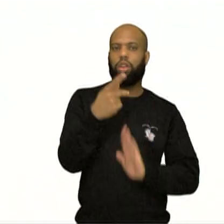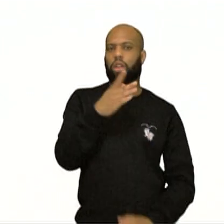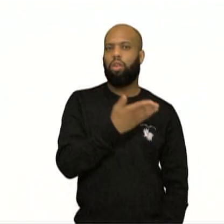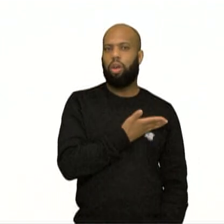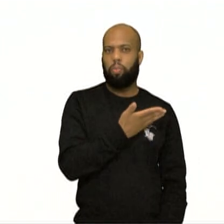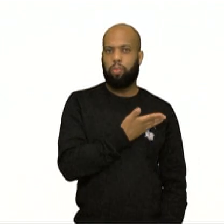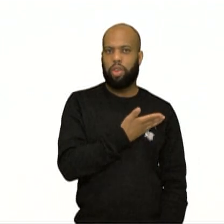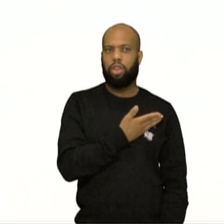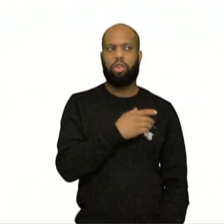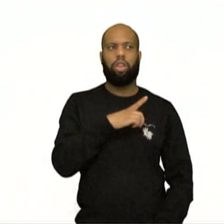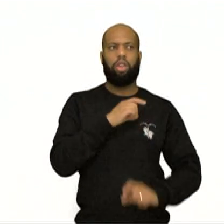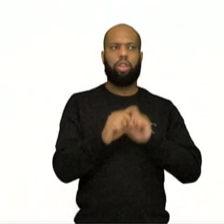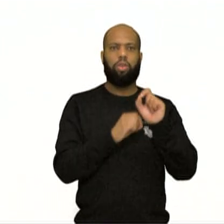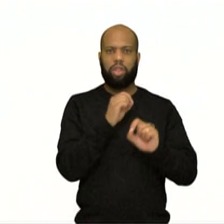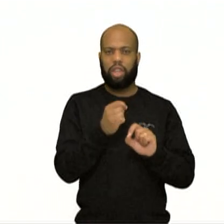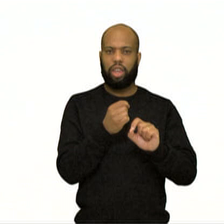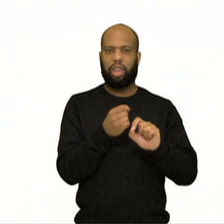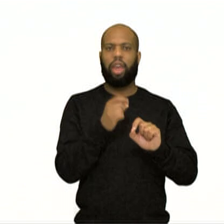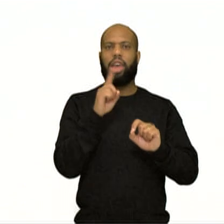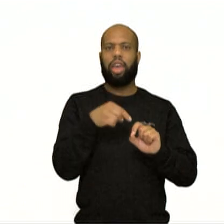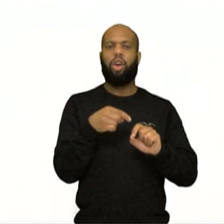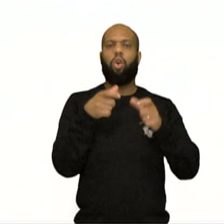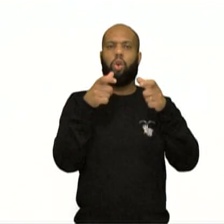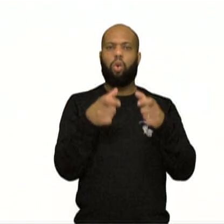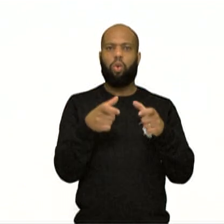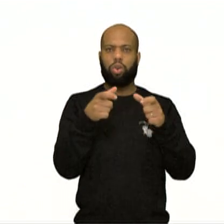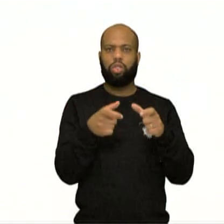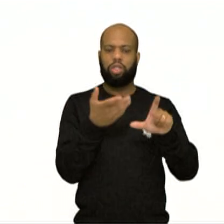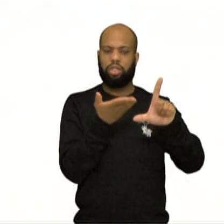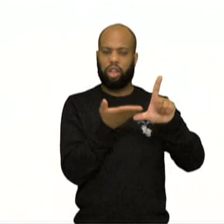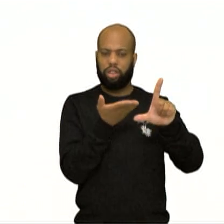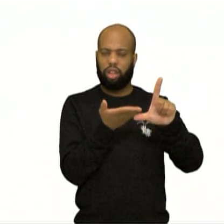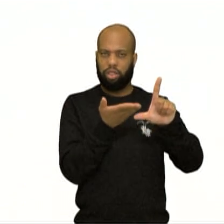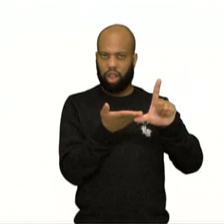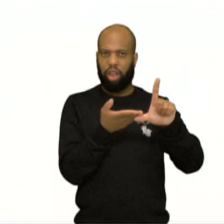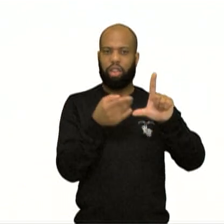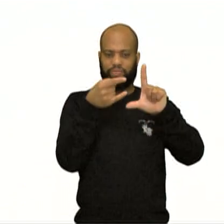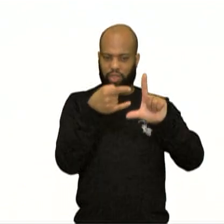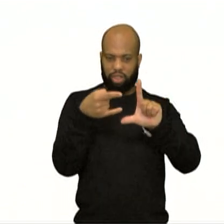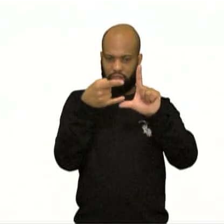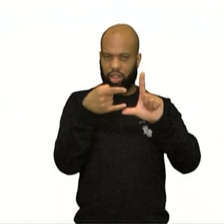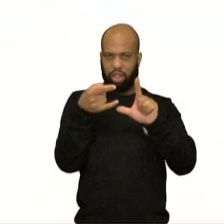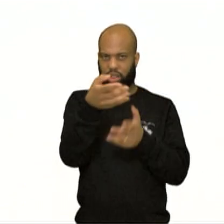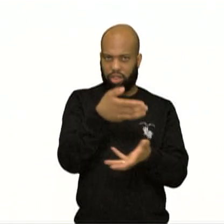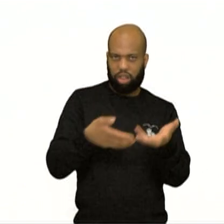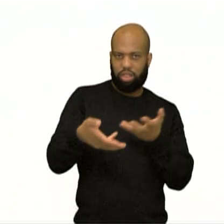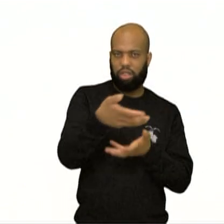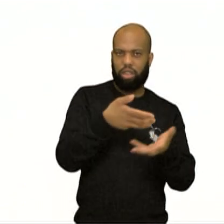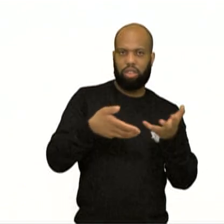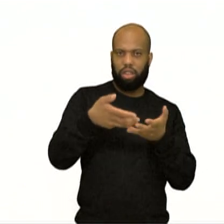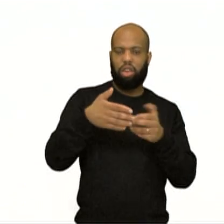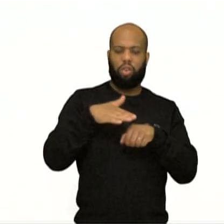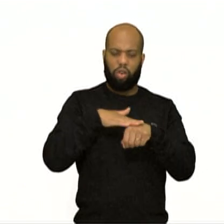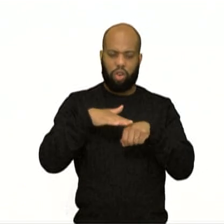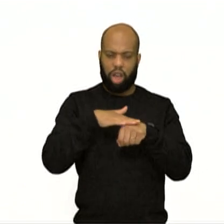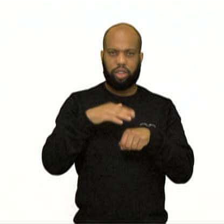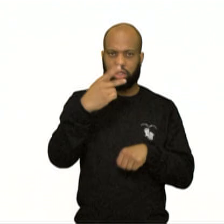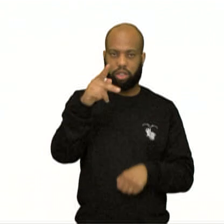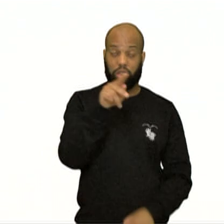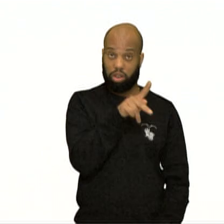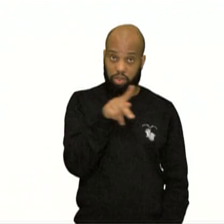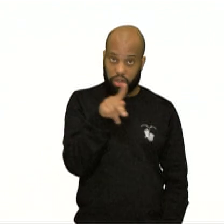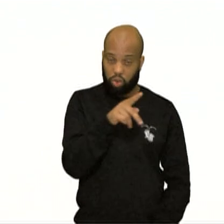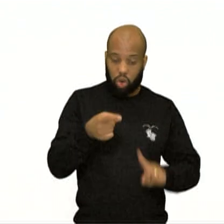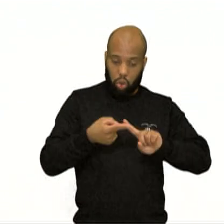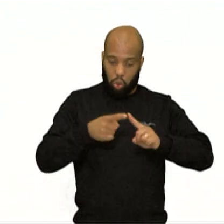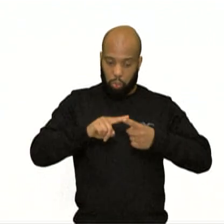sala de aula Google, posta lá na sala de aula Google de vocês lá, veja com o professor, converse com ele,